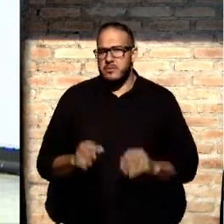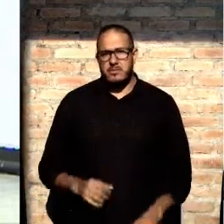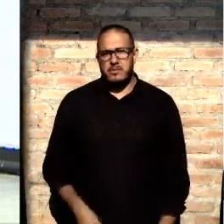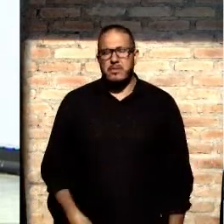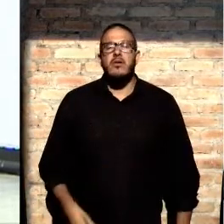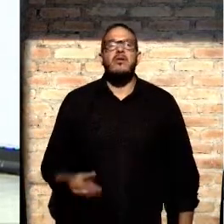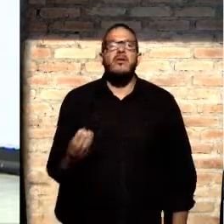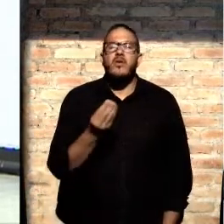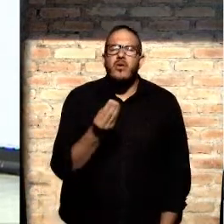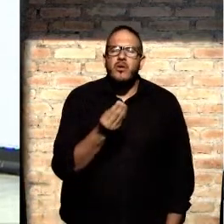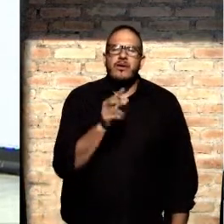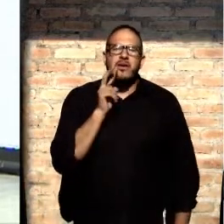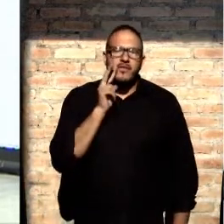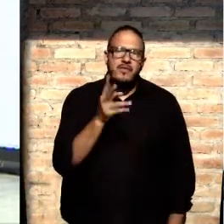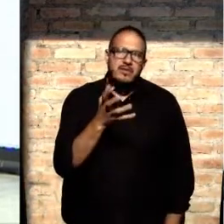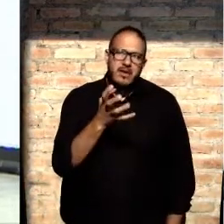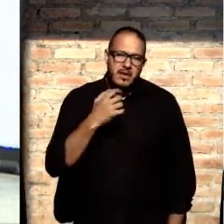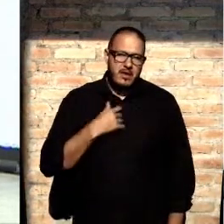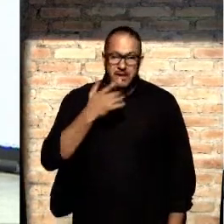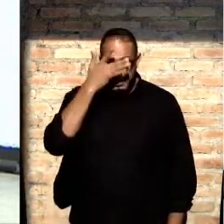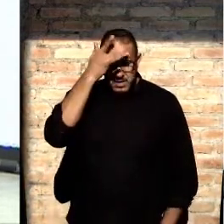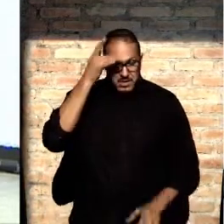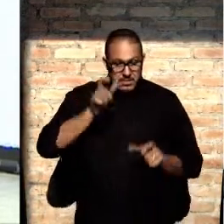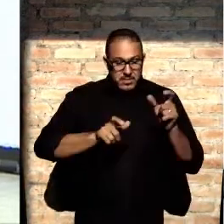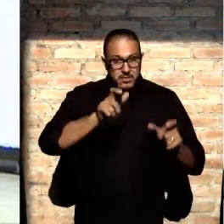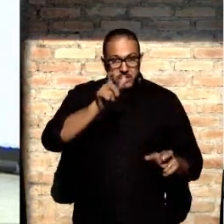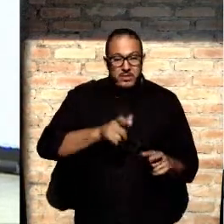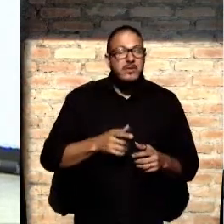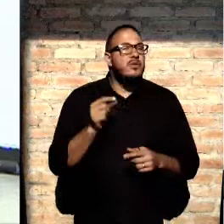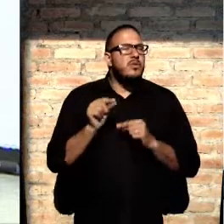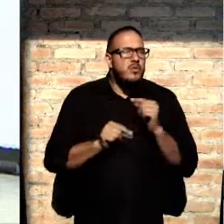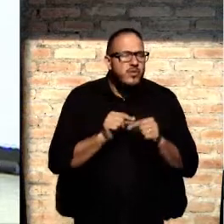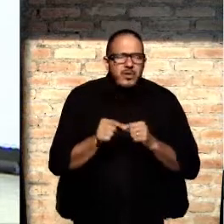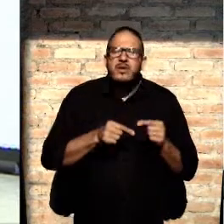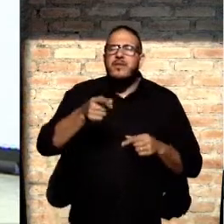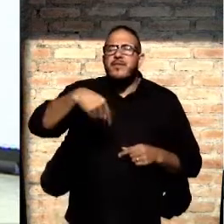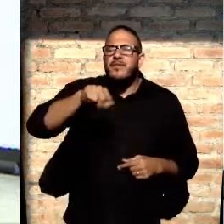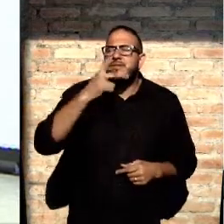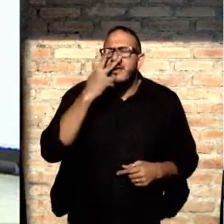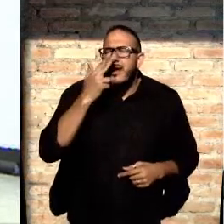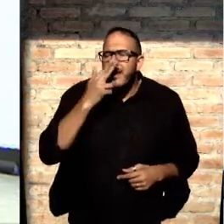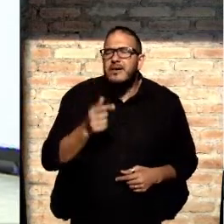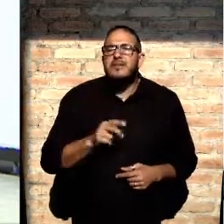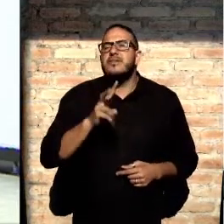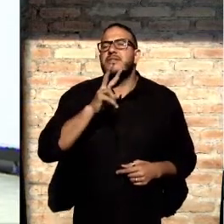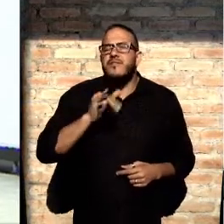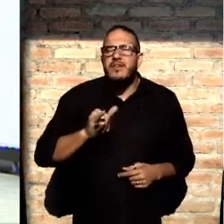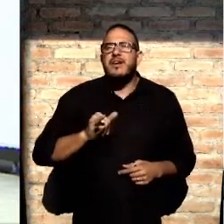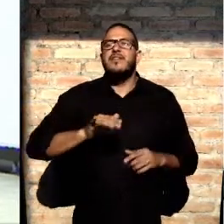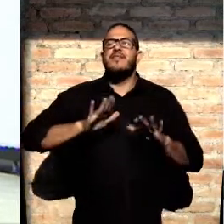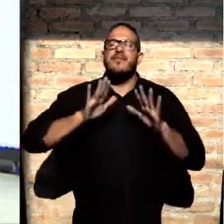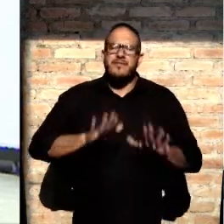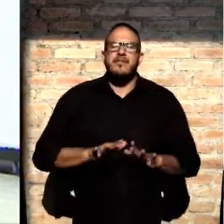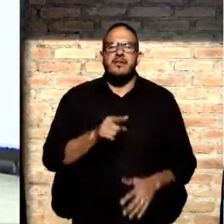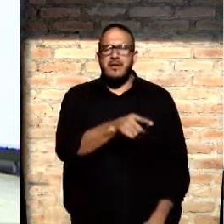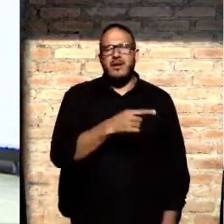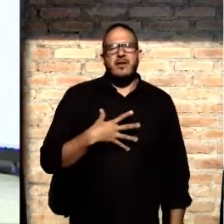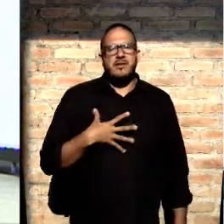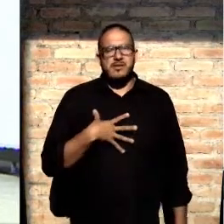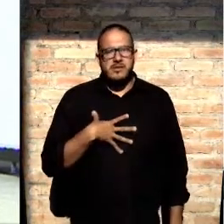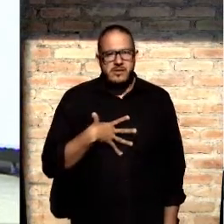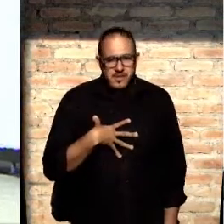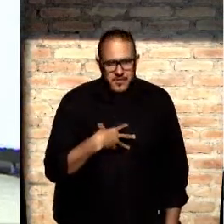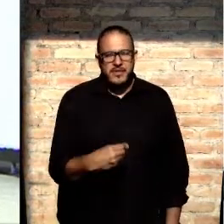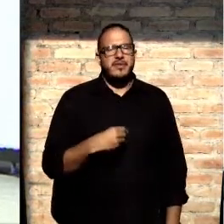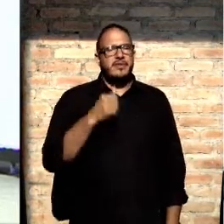que você quer que não que as pessoas com quem você acha que vai ficar o filho de uma mulher